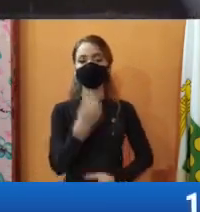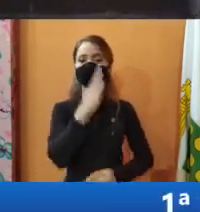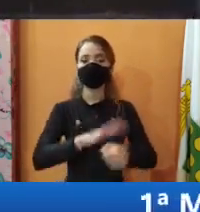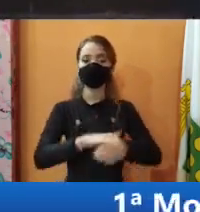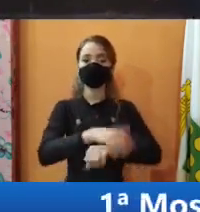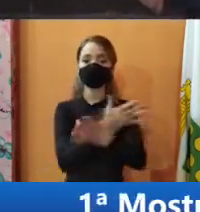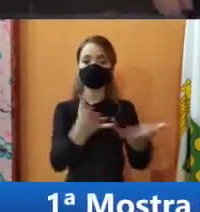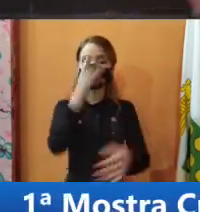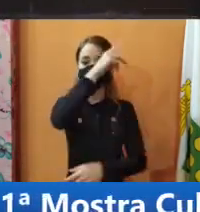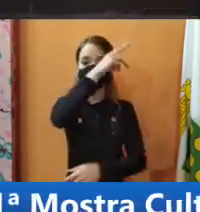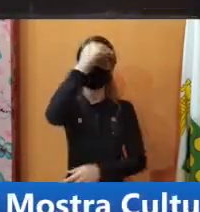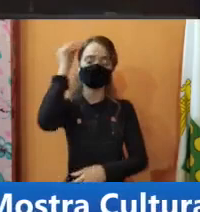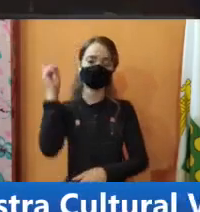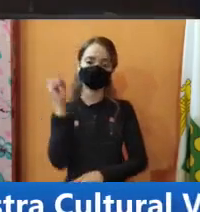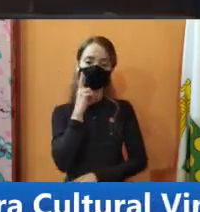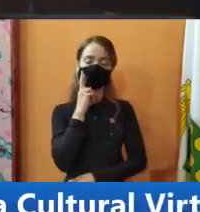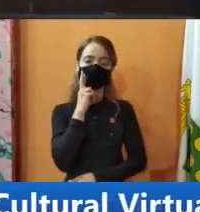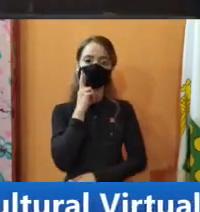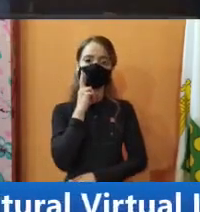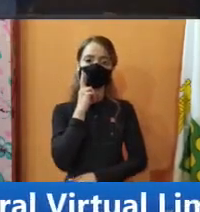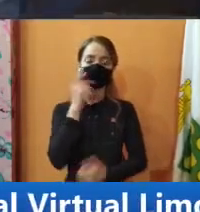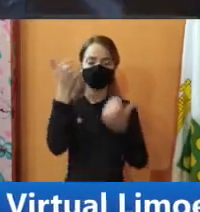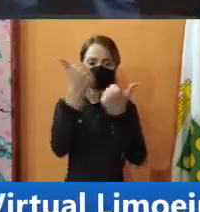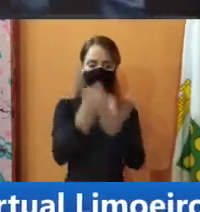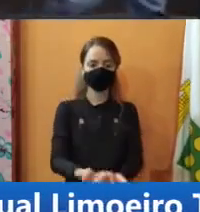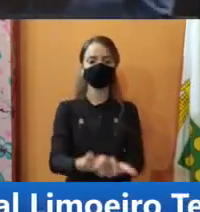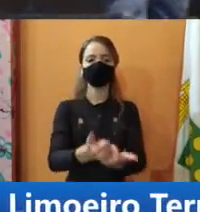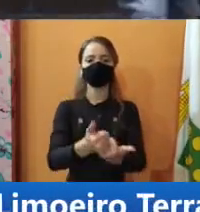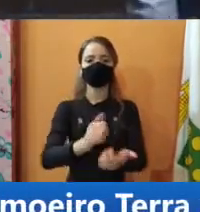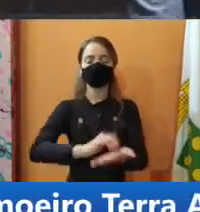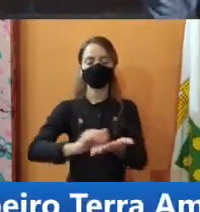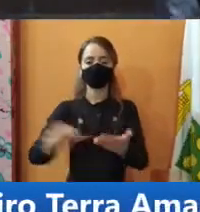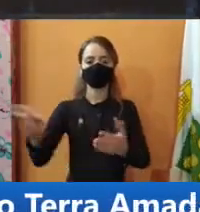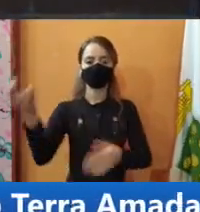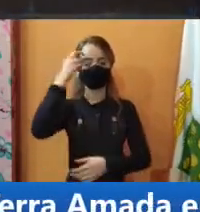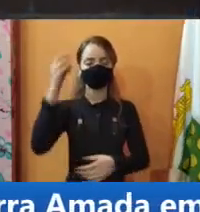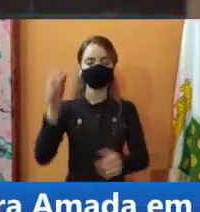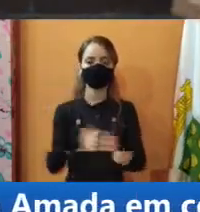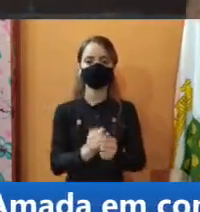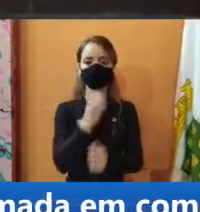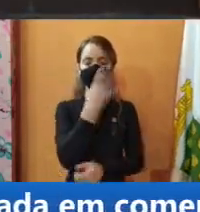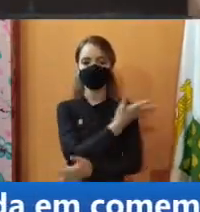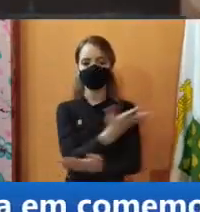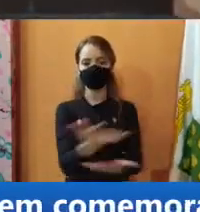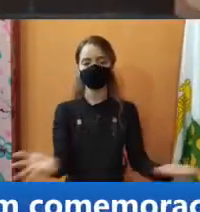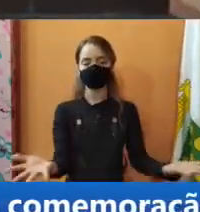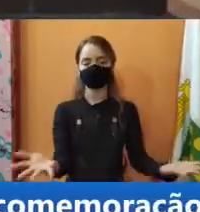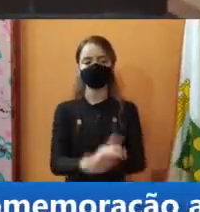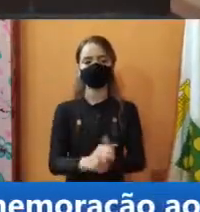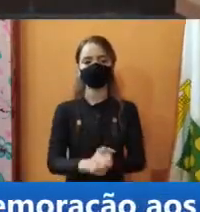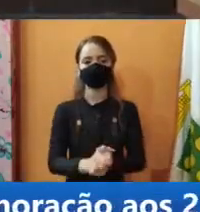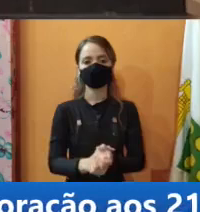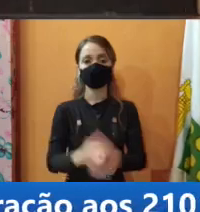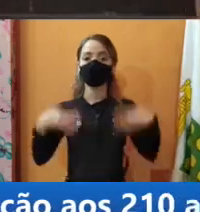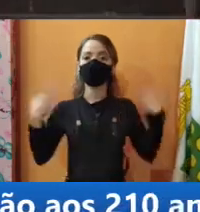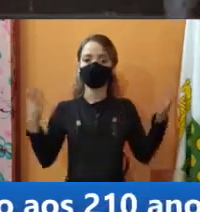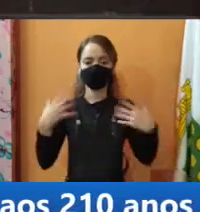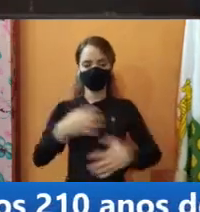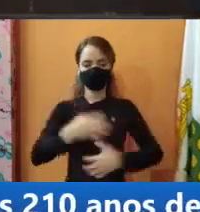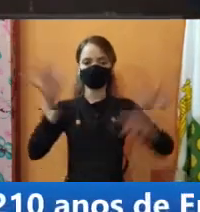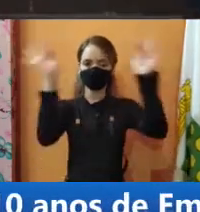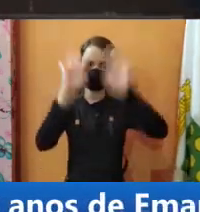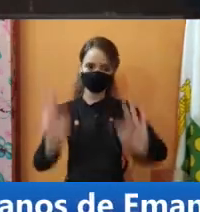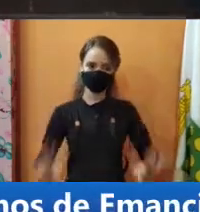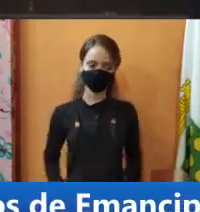Boa noite, prefeito Orlando, vice Zé Cadu, nossa secretária Dolores, boa noite a todos. É uma alegria grande, né, a gente tá